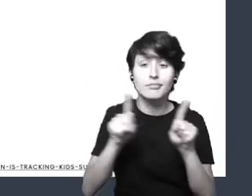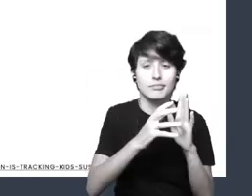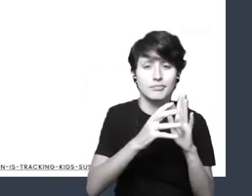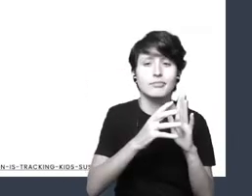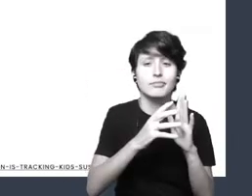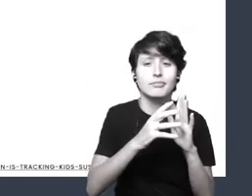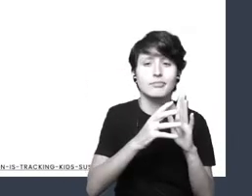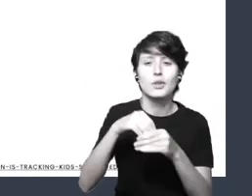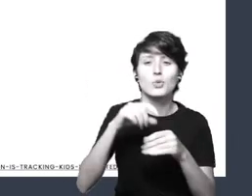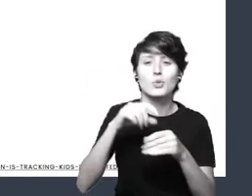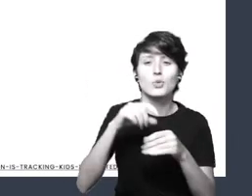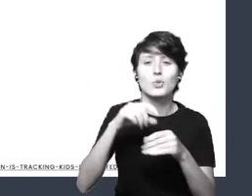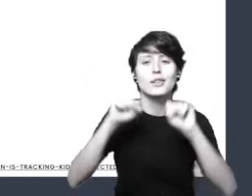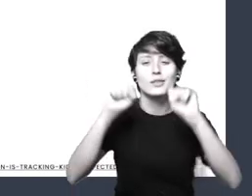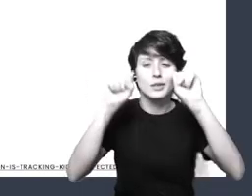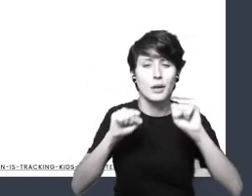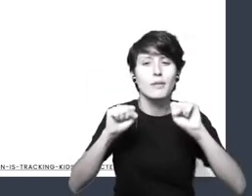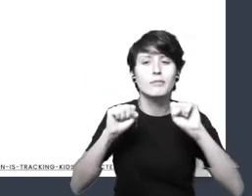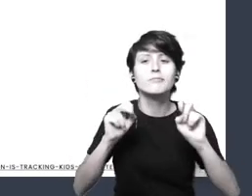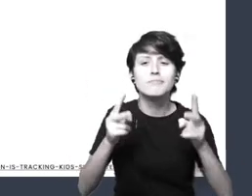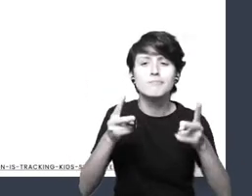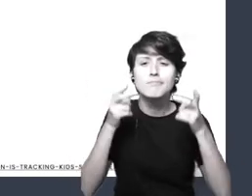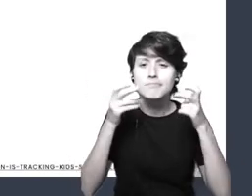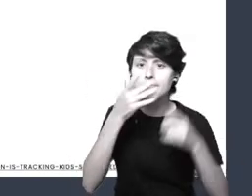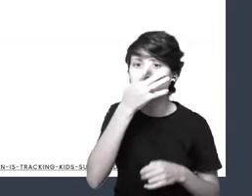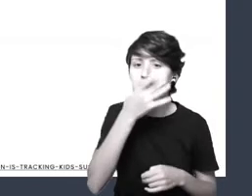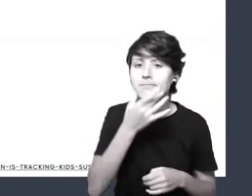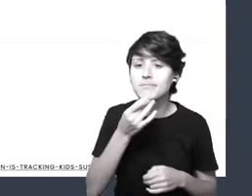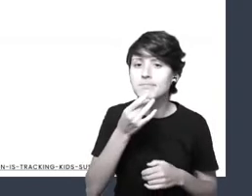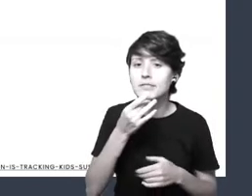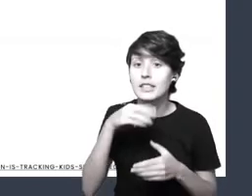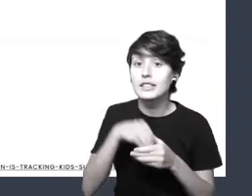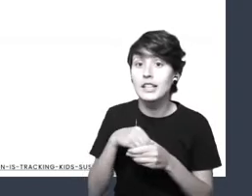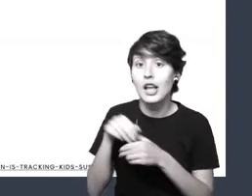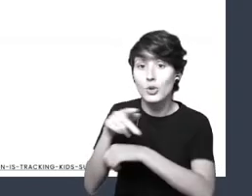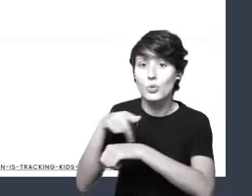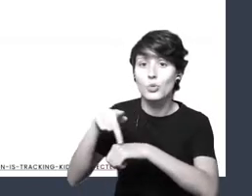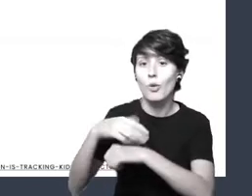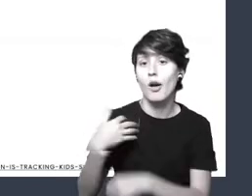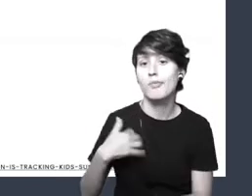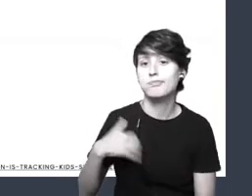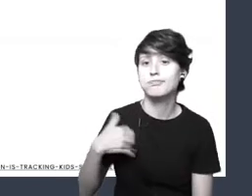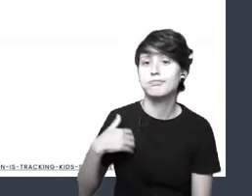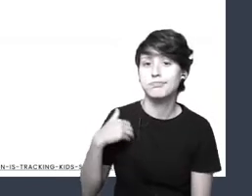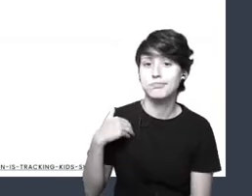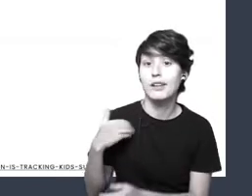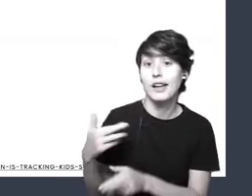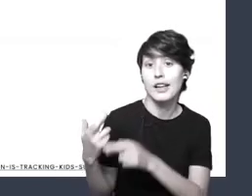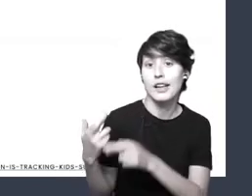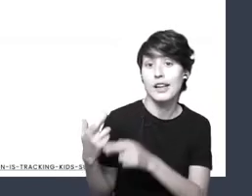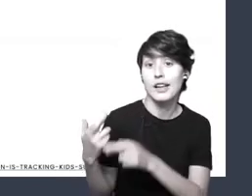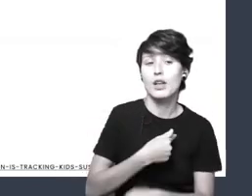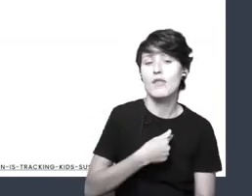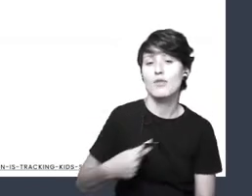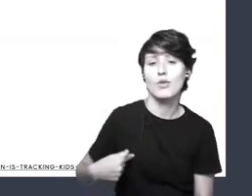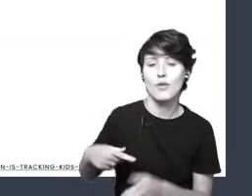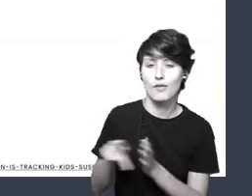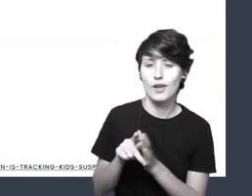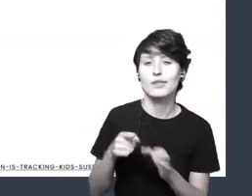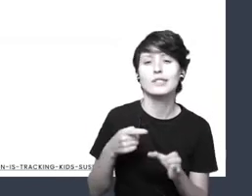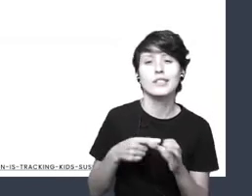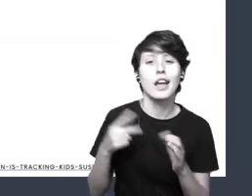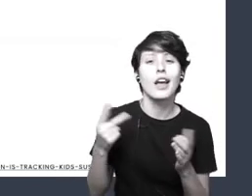de reconhecimento facial ativo em Buenos Aires, que foi implantado pelo governo da cidade. E desde então, desde